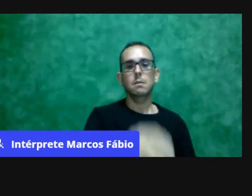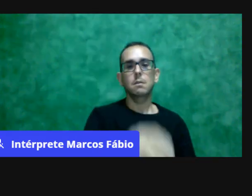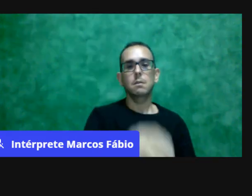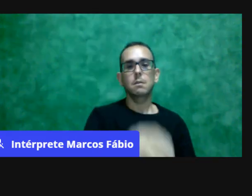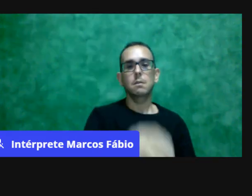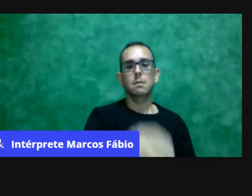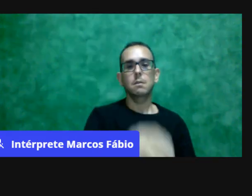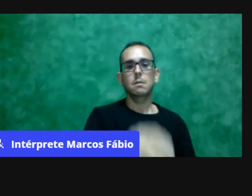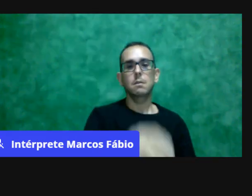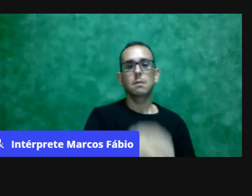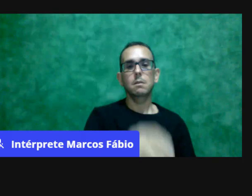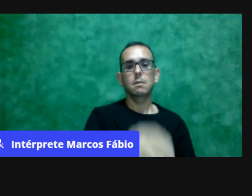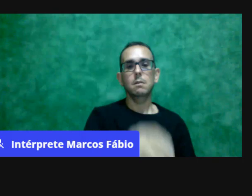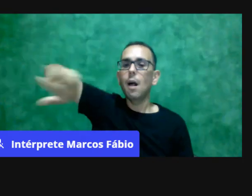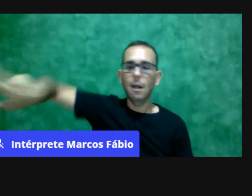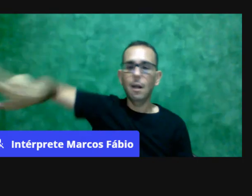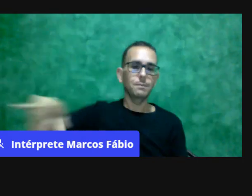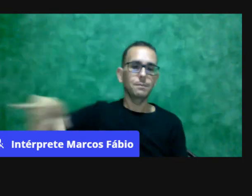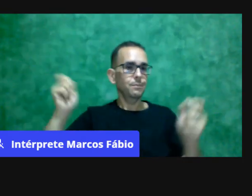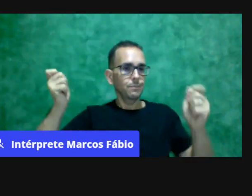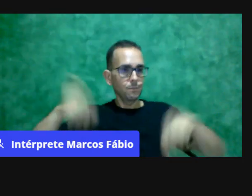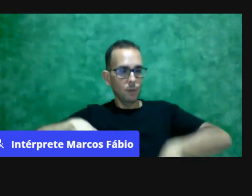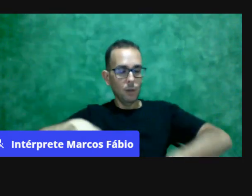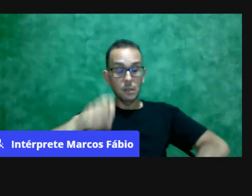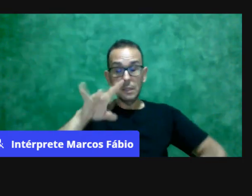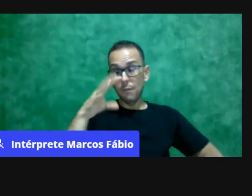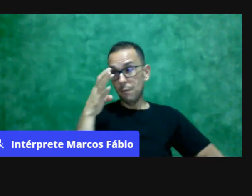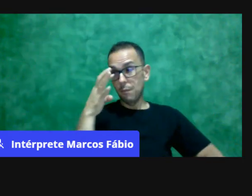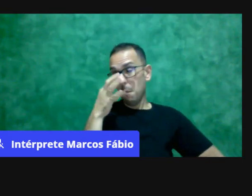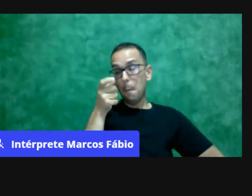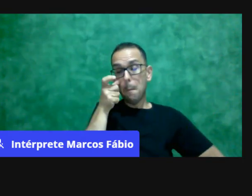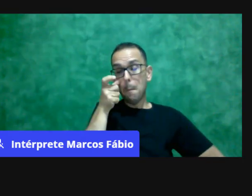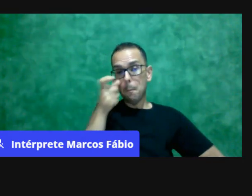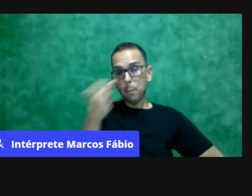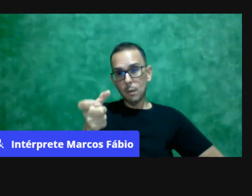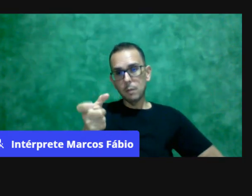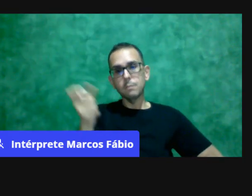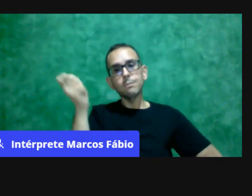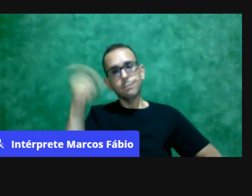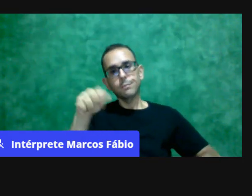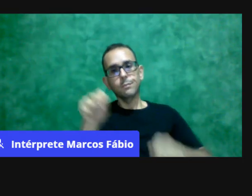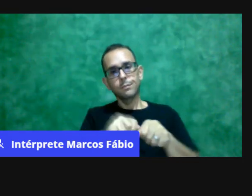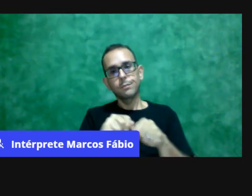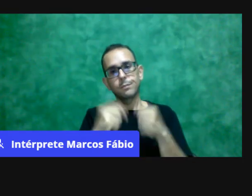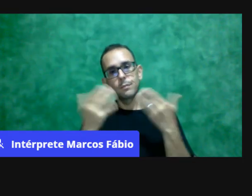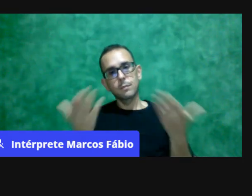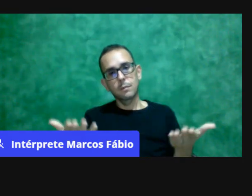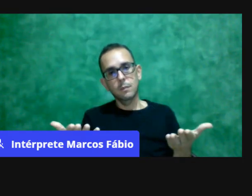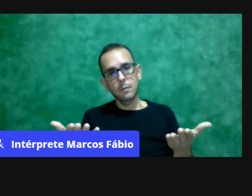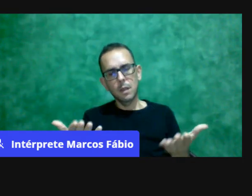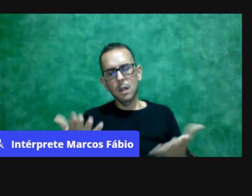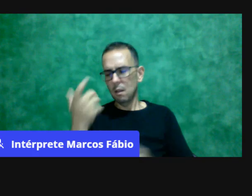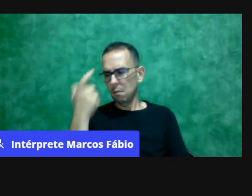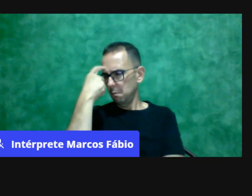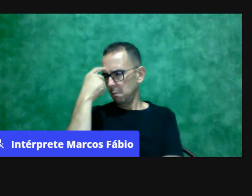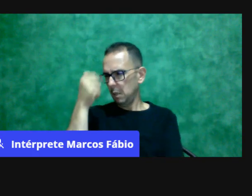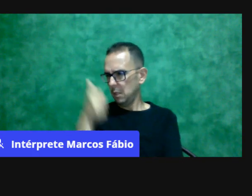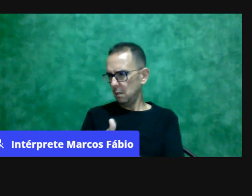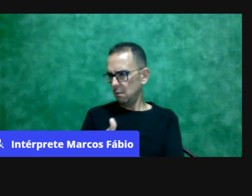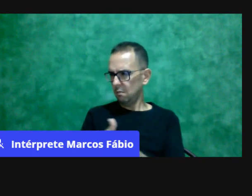tantas animações de criança, se a gente parar para perceber, elas são feitas dessa forma, que a gente fica até pensando, puxa, que